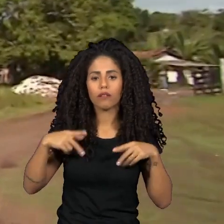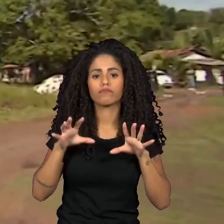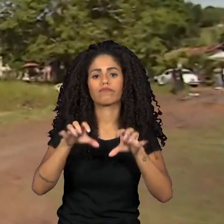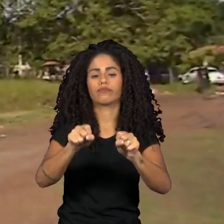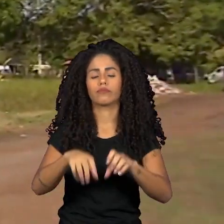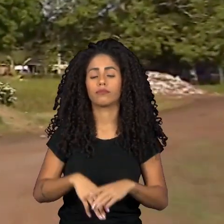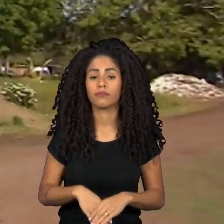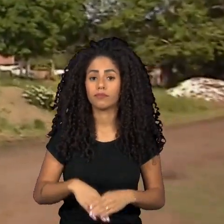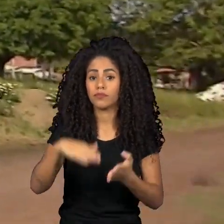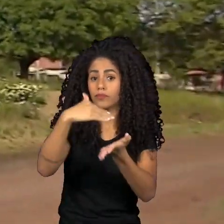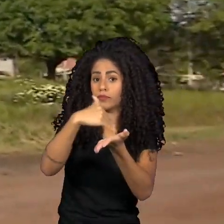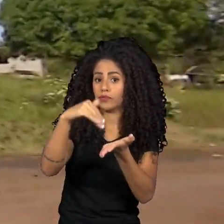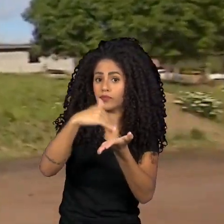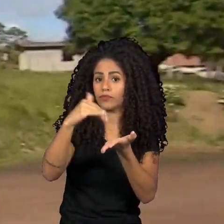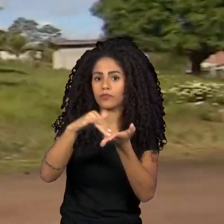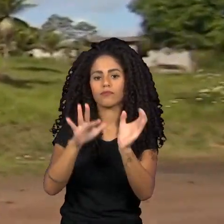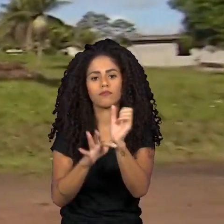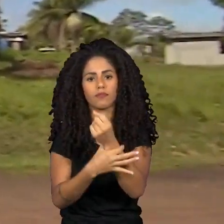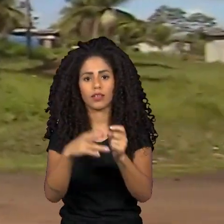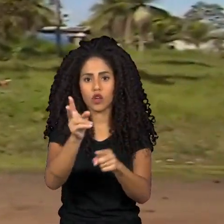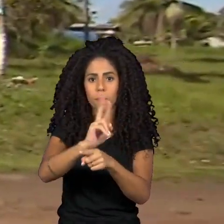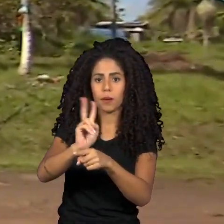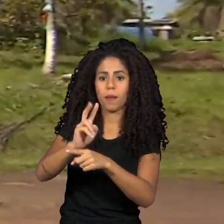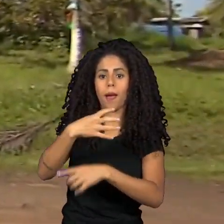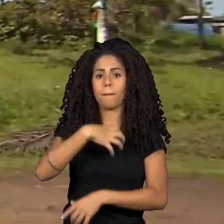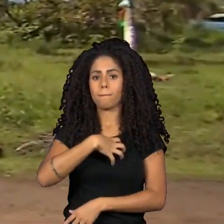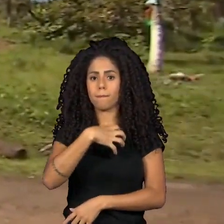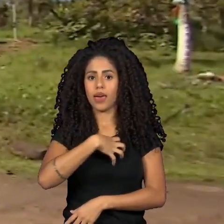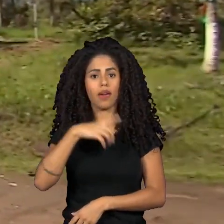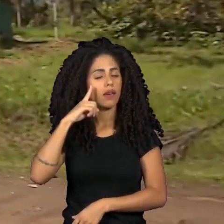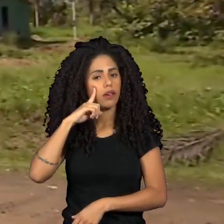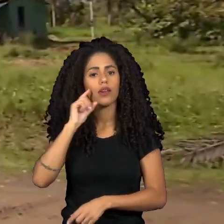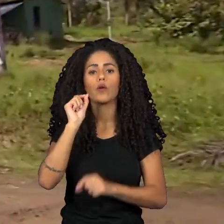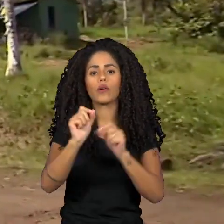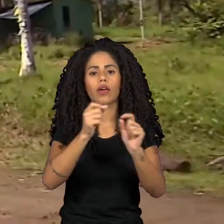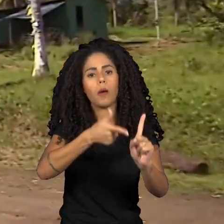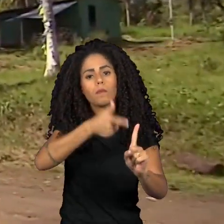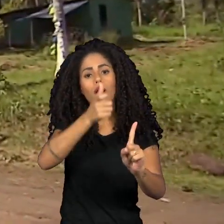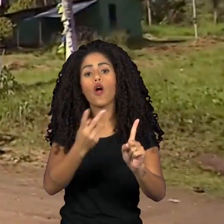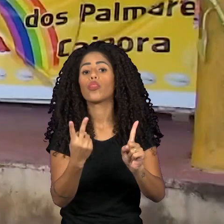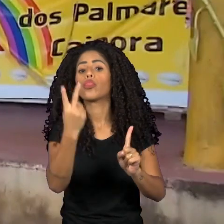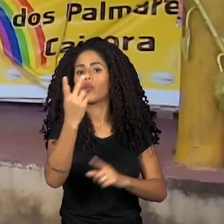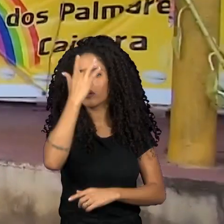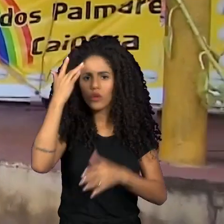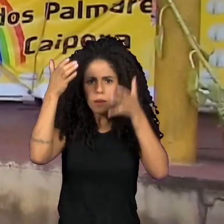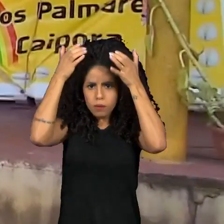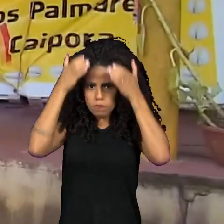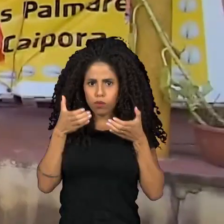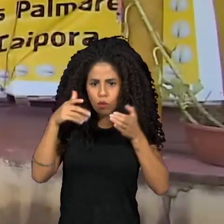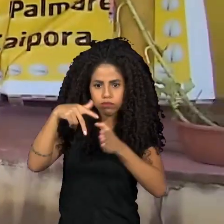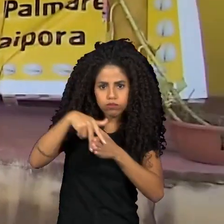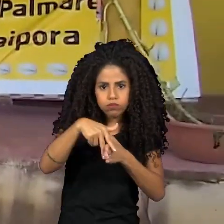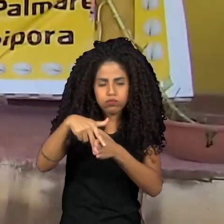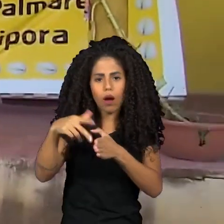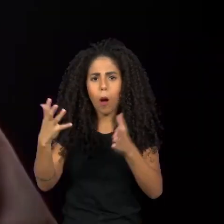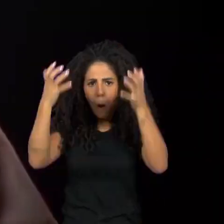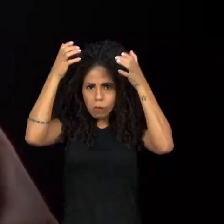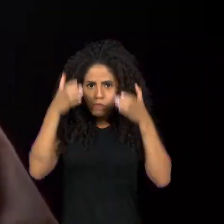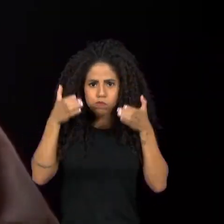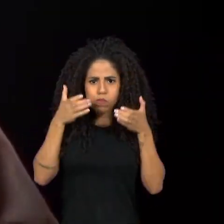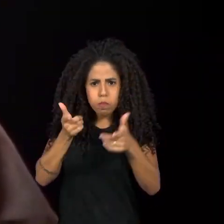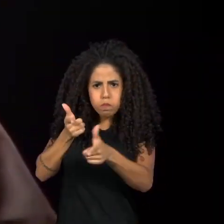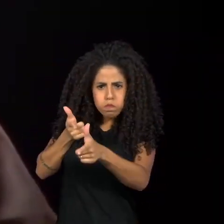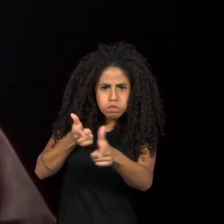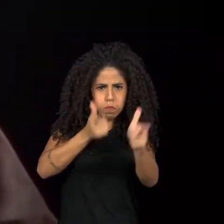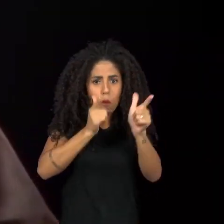com a secretária de Segurança Pública da Bahia, o crime foi cometido por 2 homens de capacetes que entraram no imóvel onde